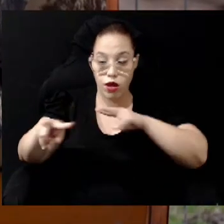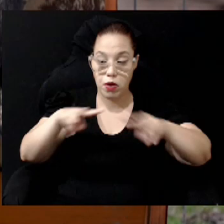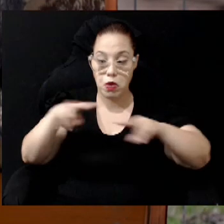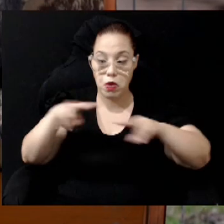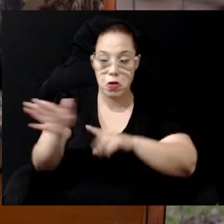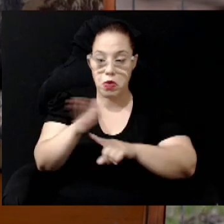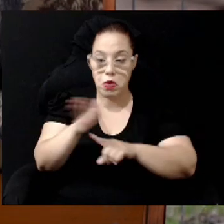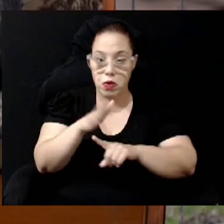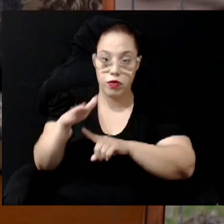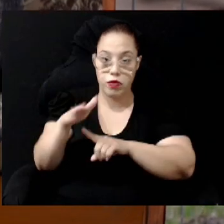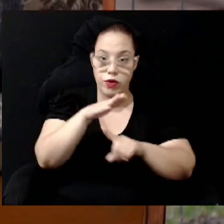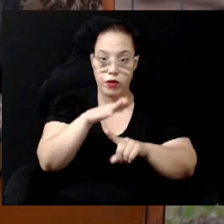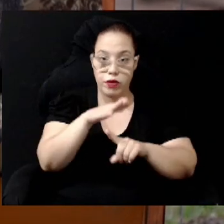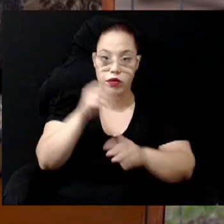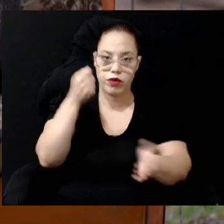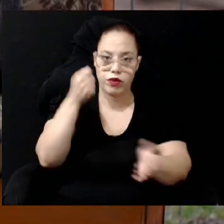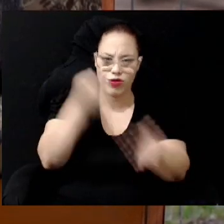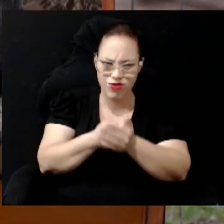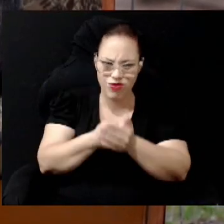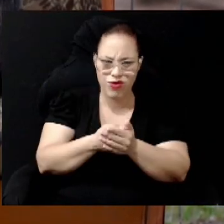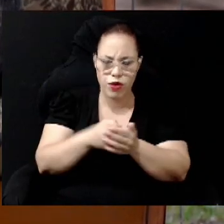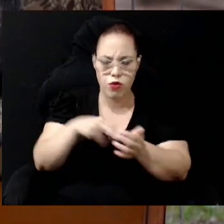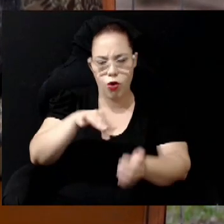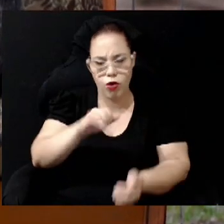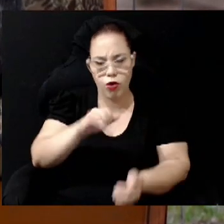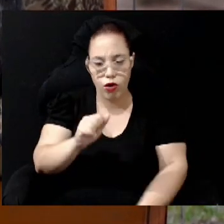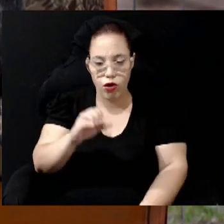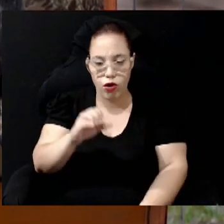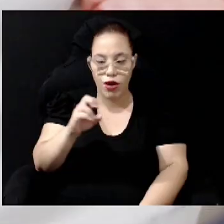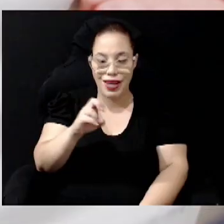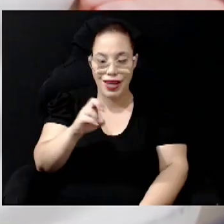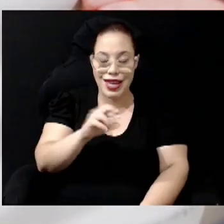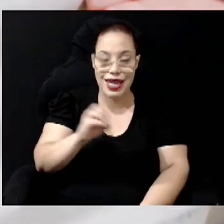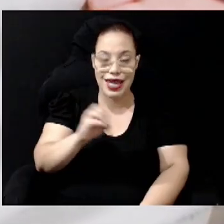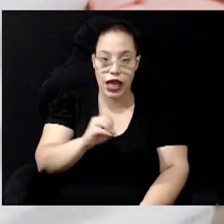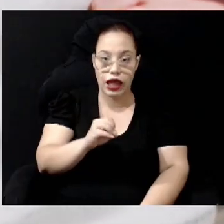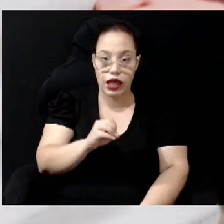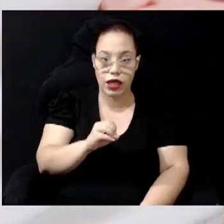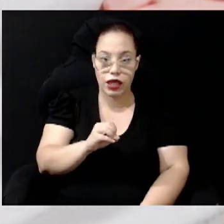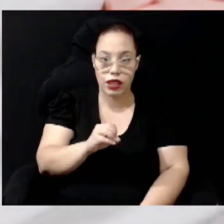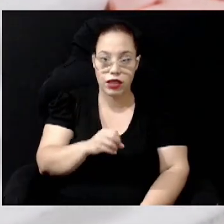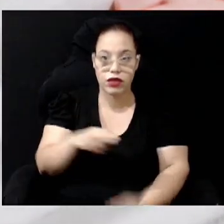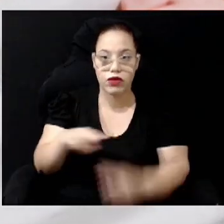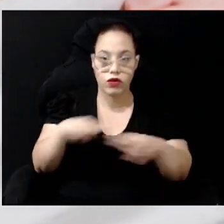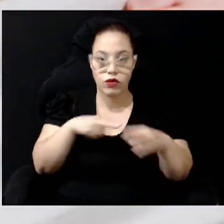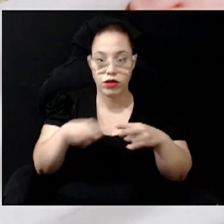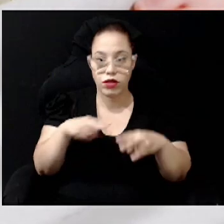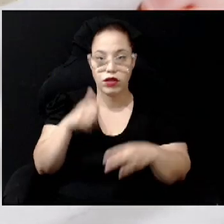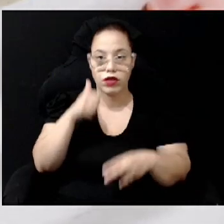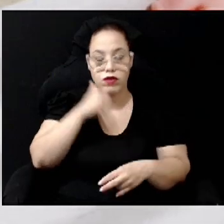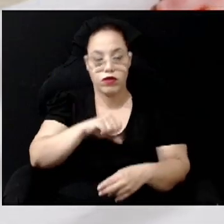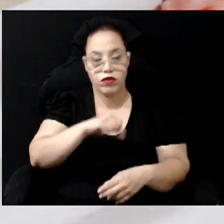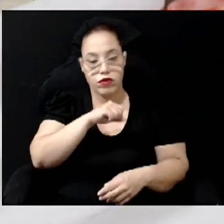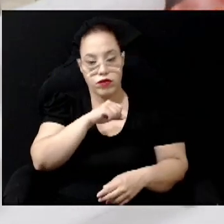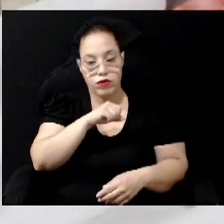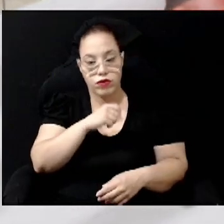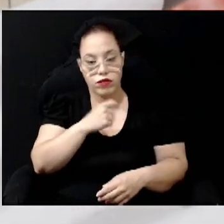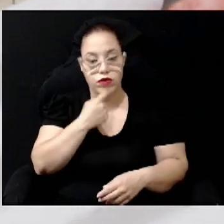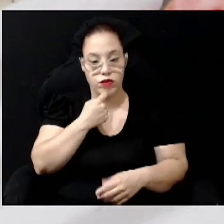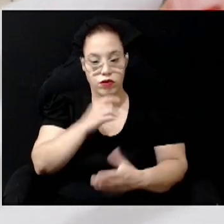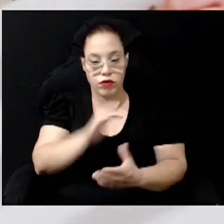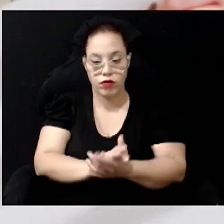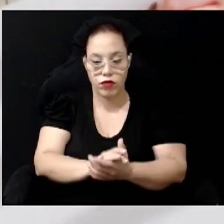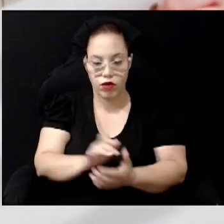autua o tutor com uma multa de 500 UFIX. A unidade fiscal de Campinas, que atualmente possui um valor de R$